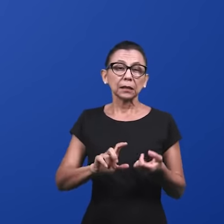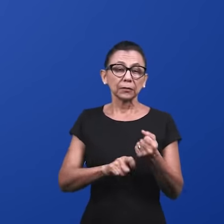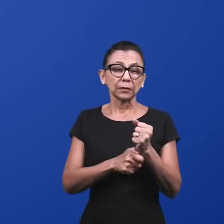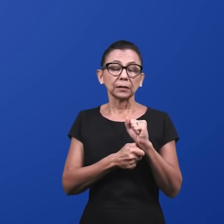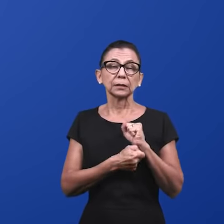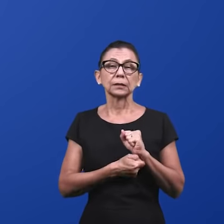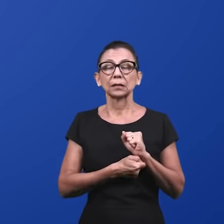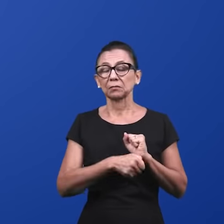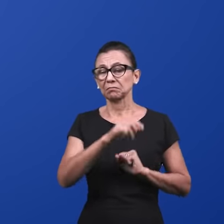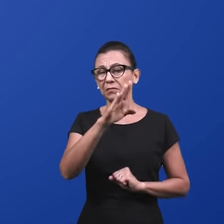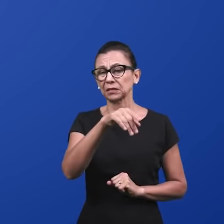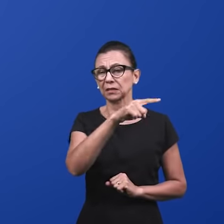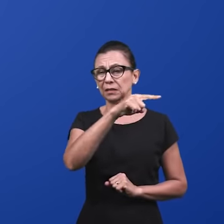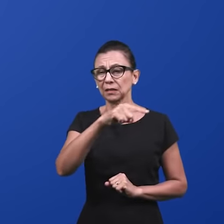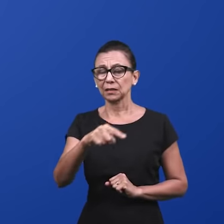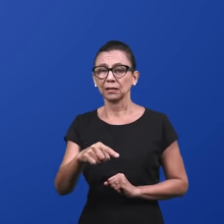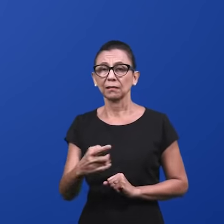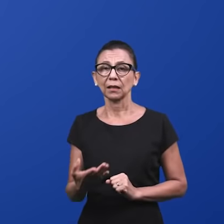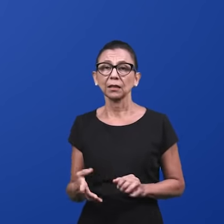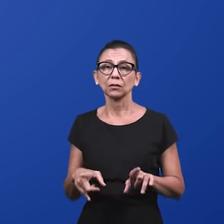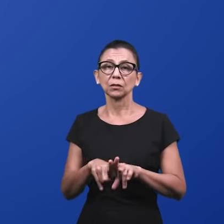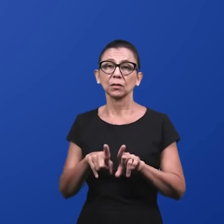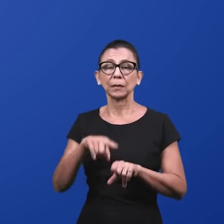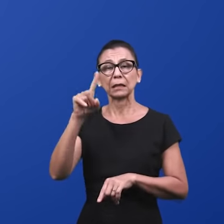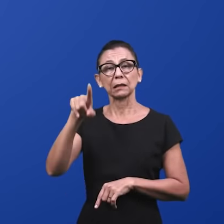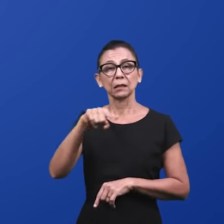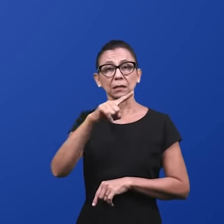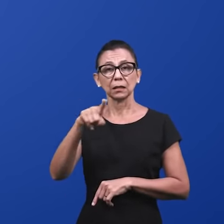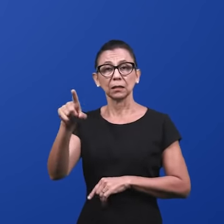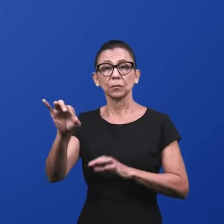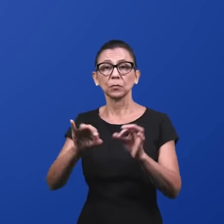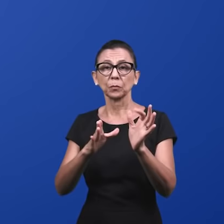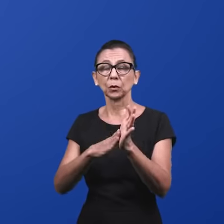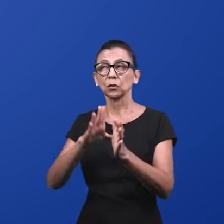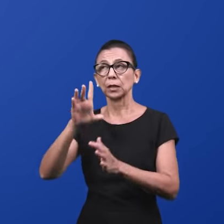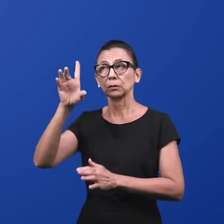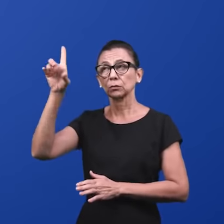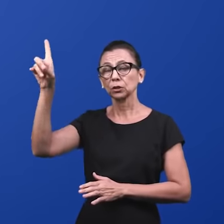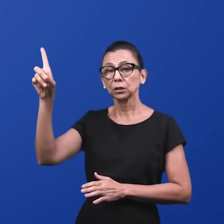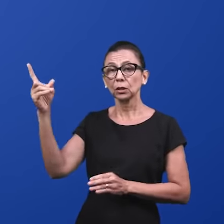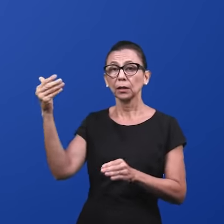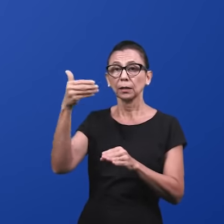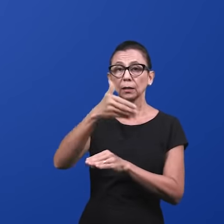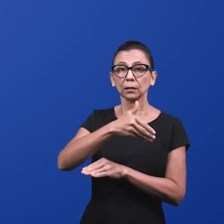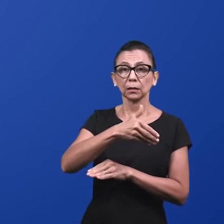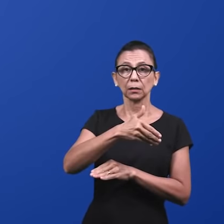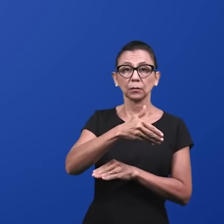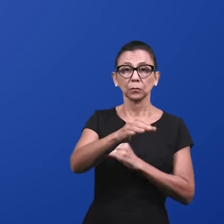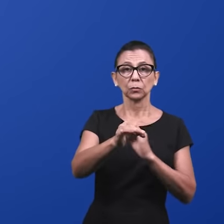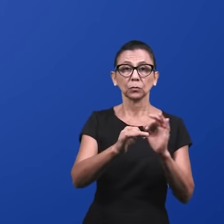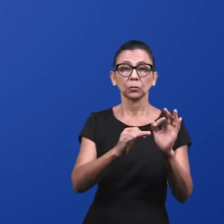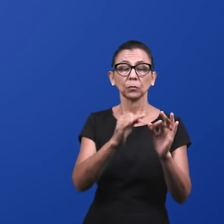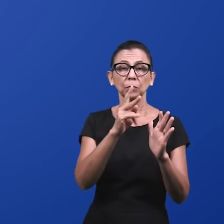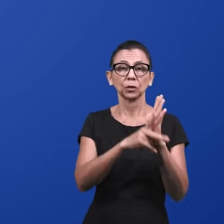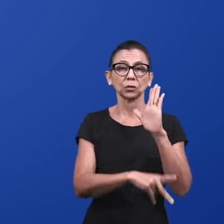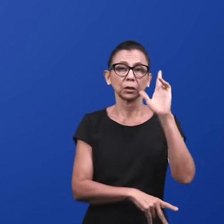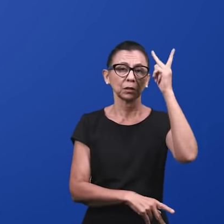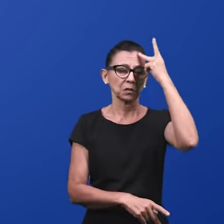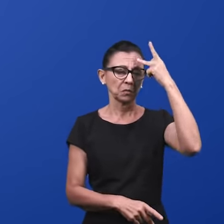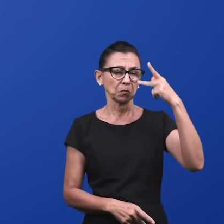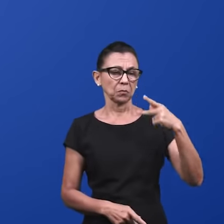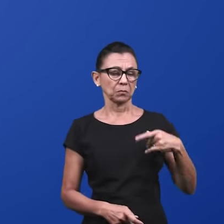tiramos totalmente projeto de Deus e colocamos um projeto do homem, onde o homem age por si